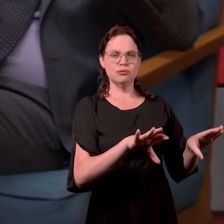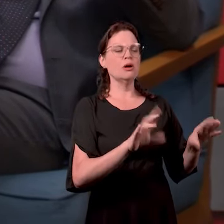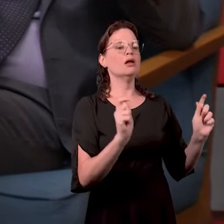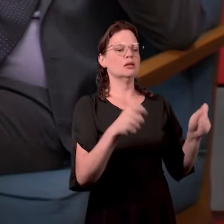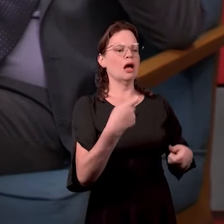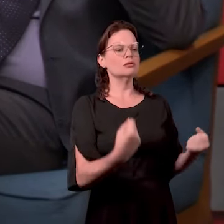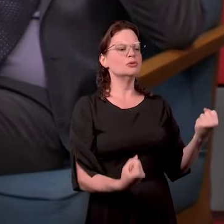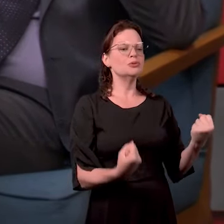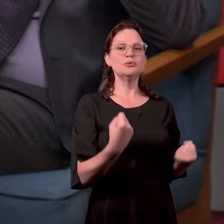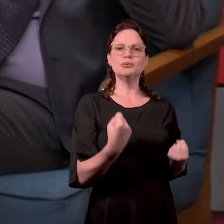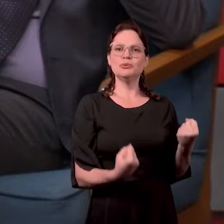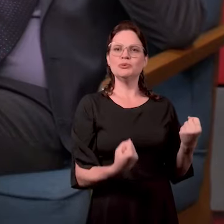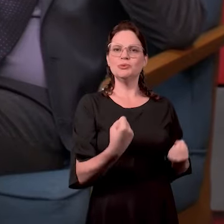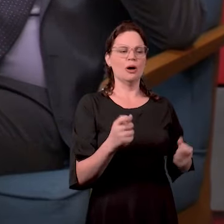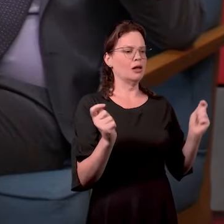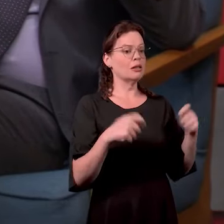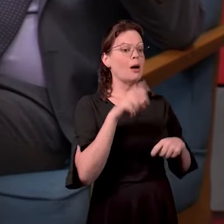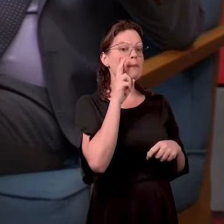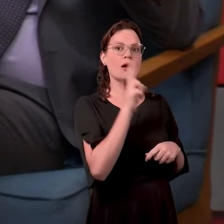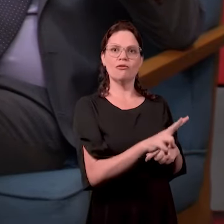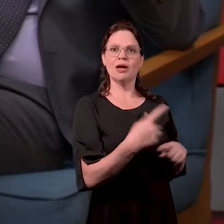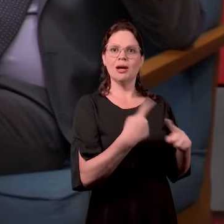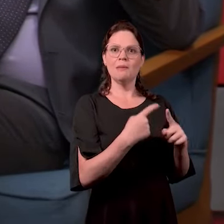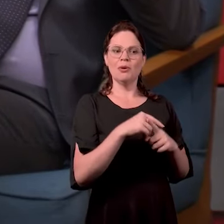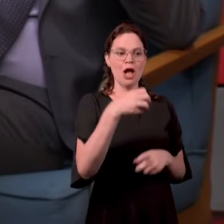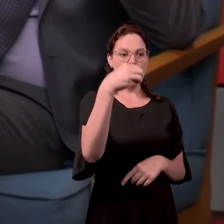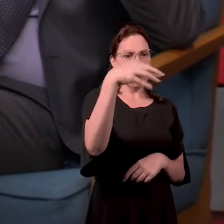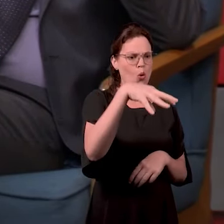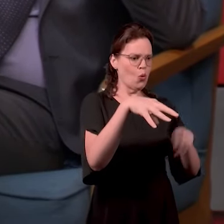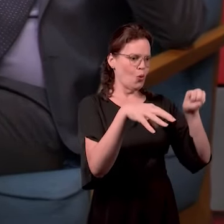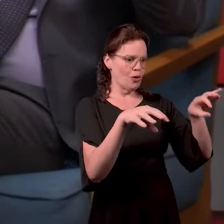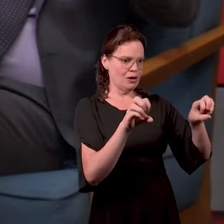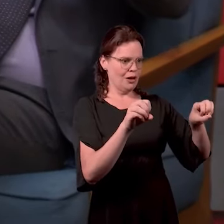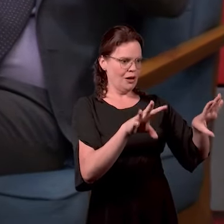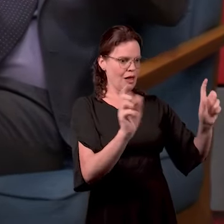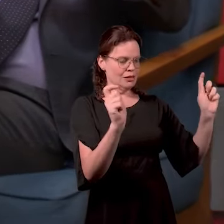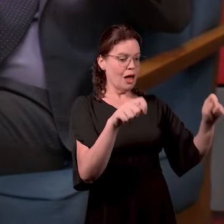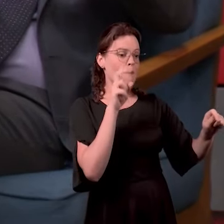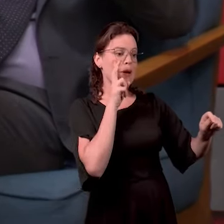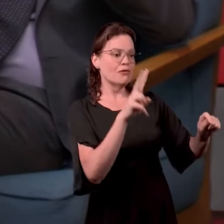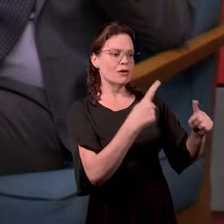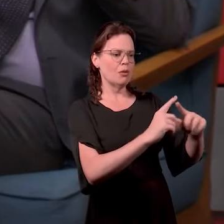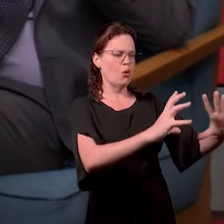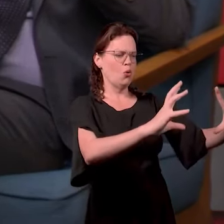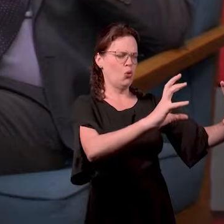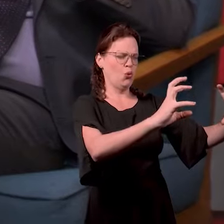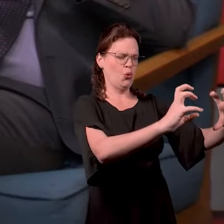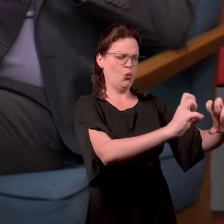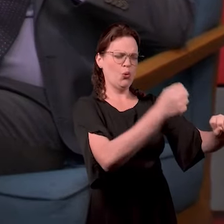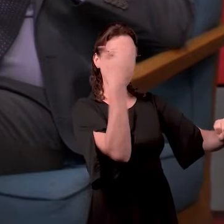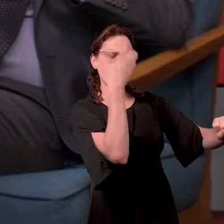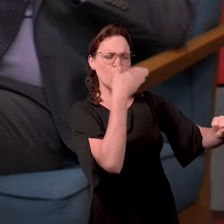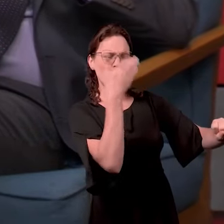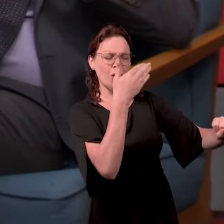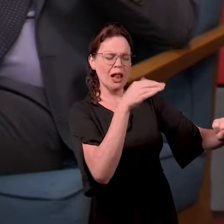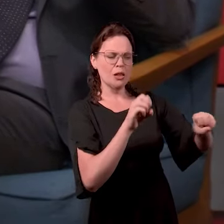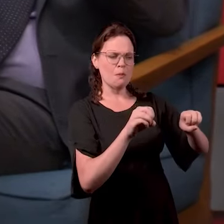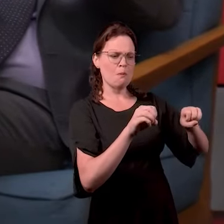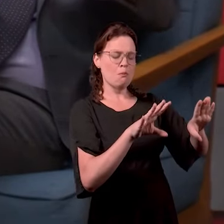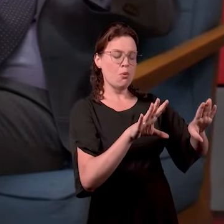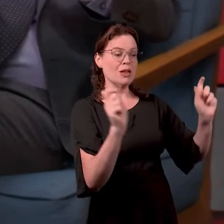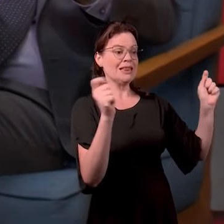você vai ver o que está na frente. Então a luz mostra aquilo que as trevas escondem. Então aquilo